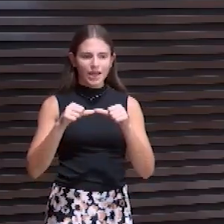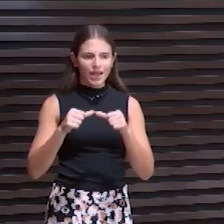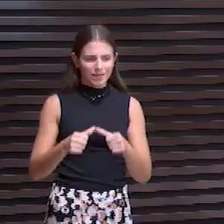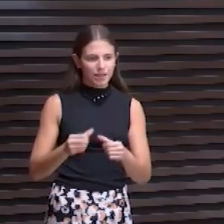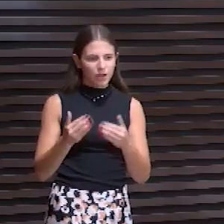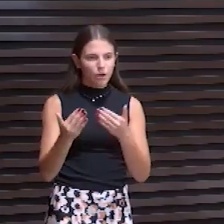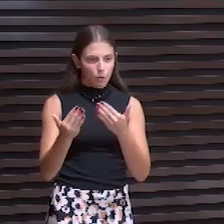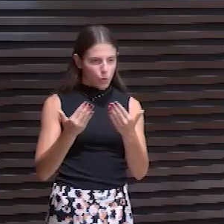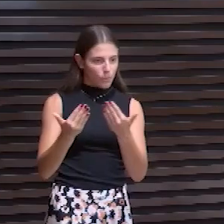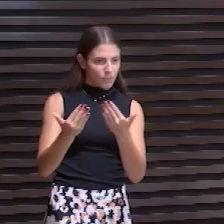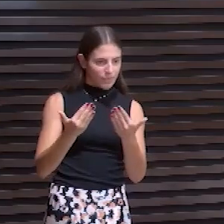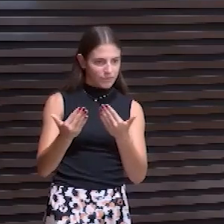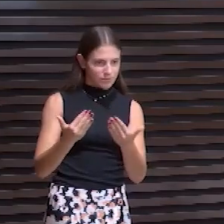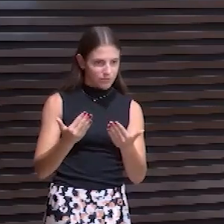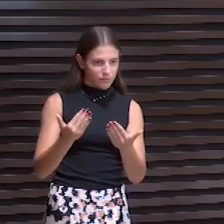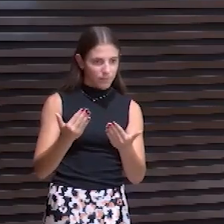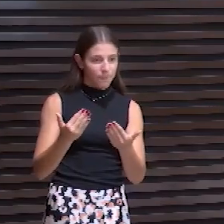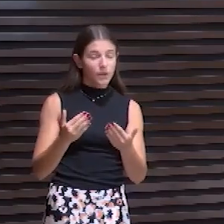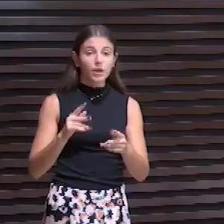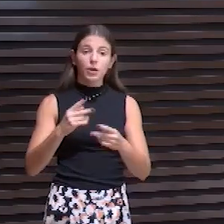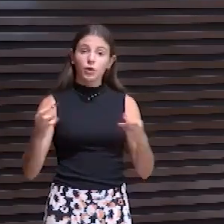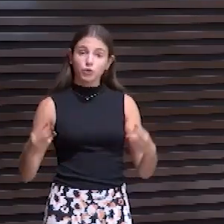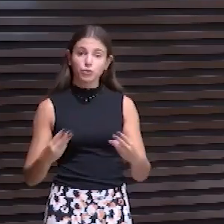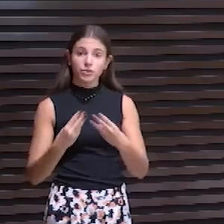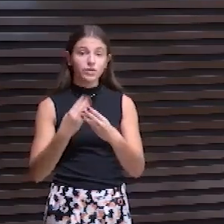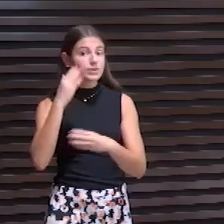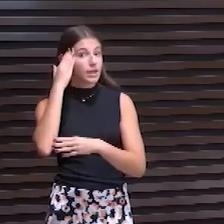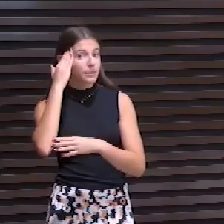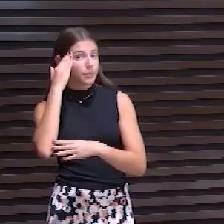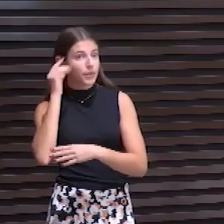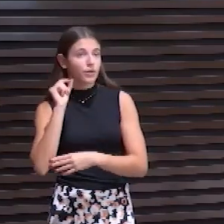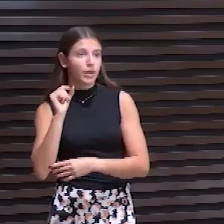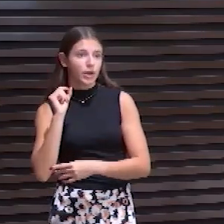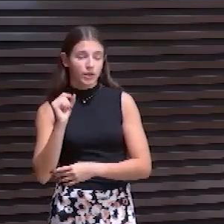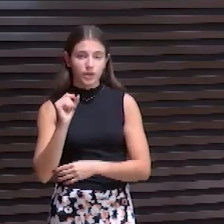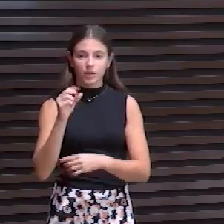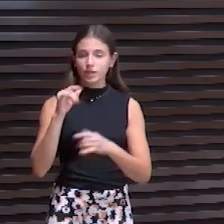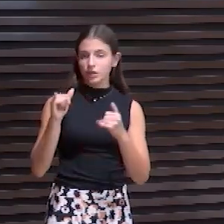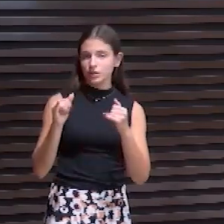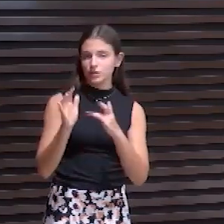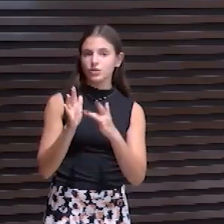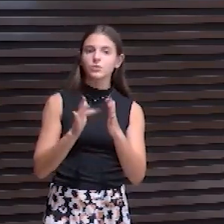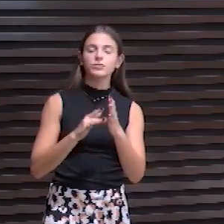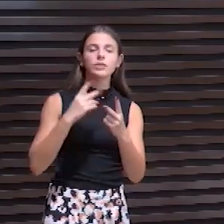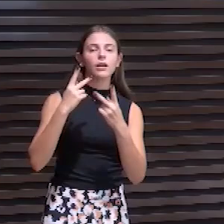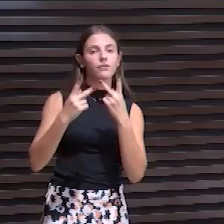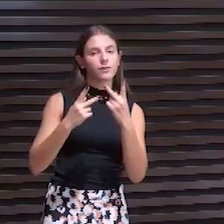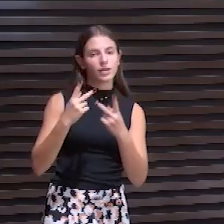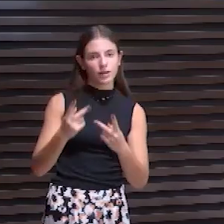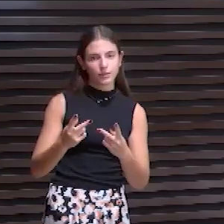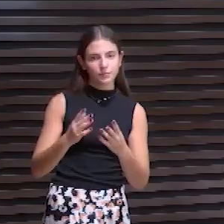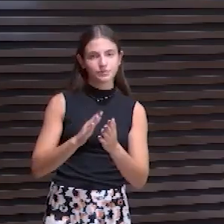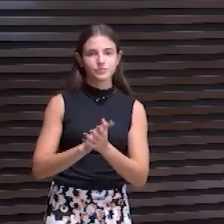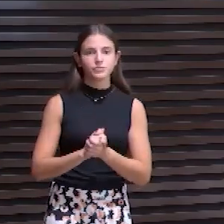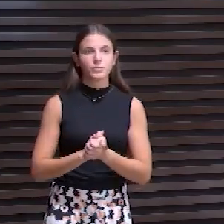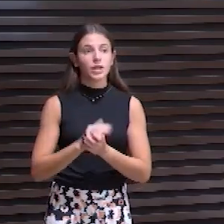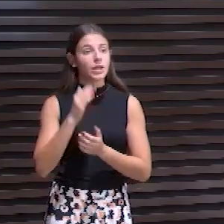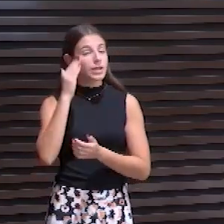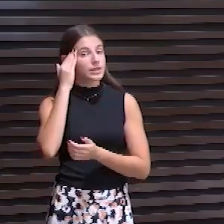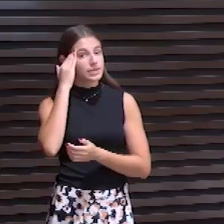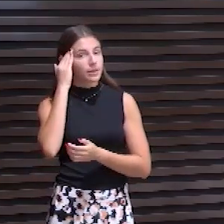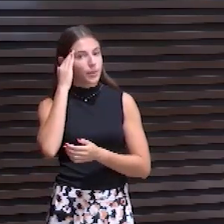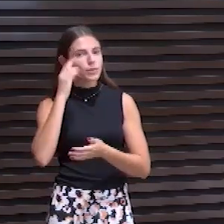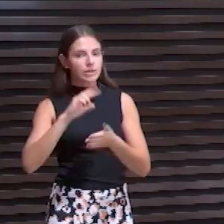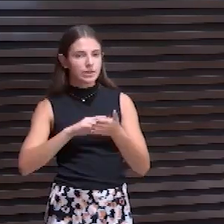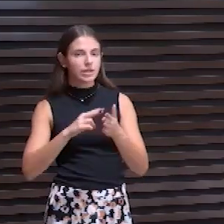sabiam do que Jesus estava dizendo. Sabiam que isso se remetia ao ministério do